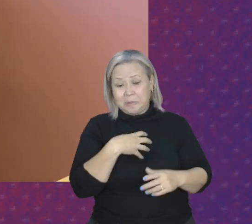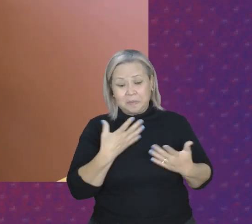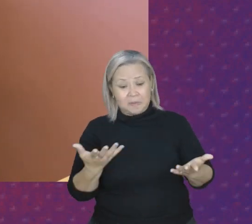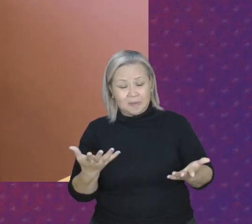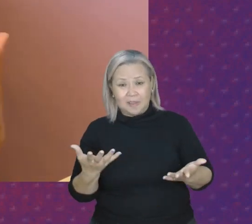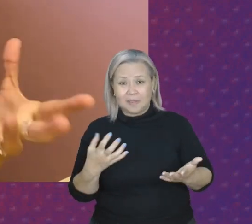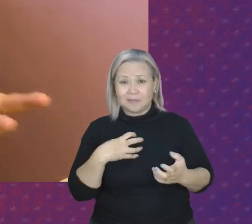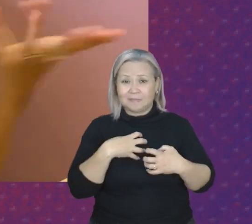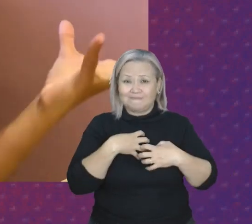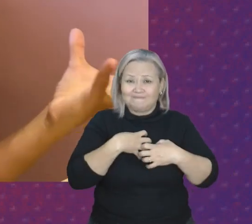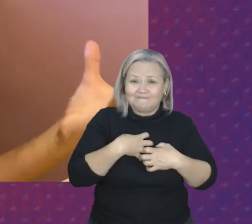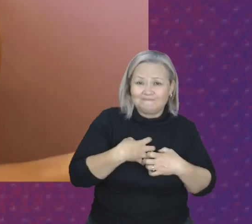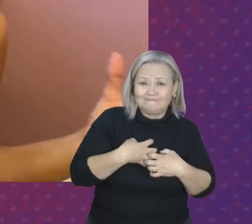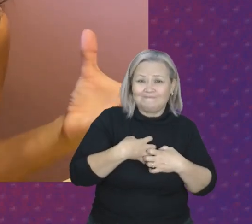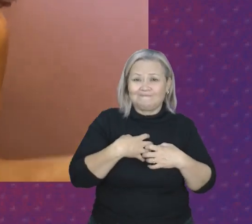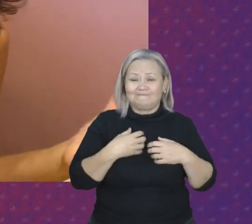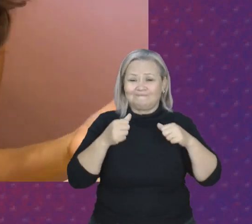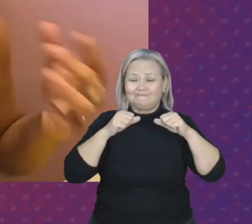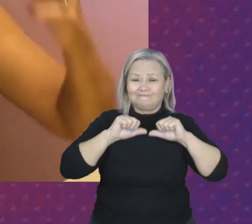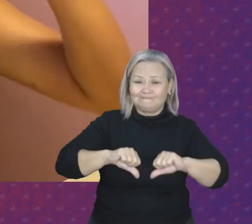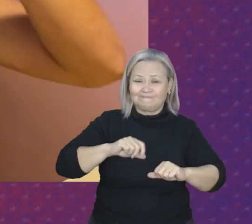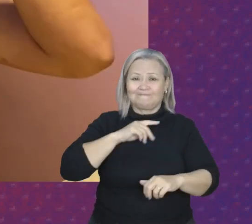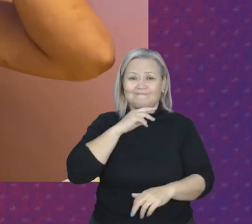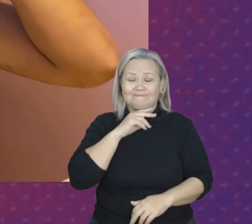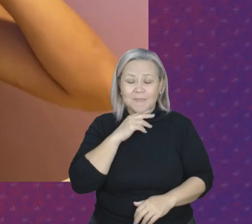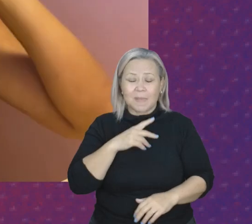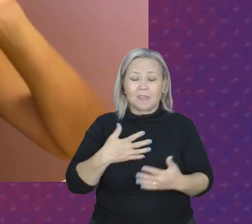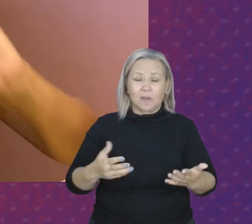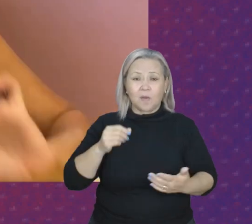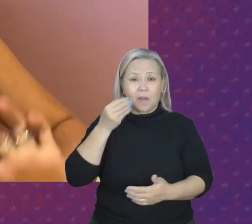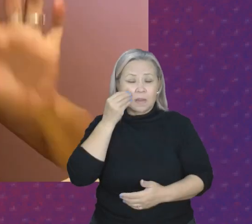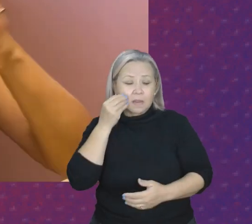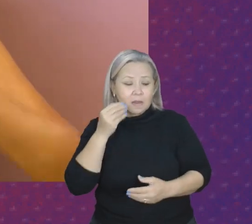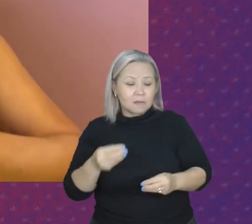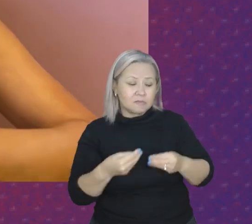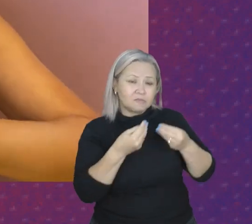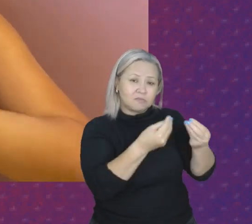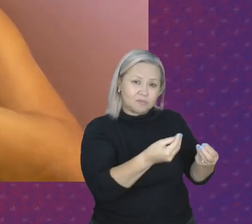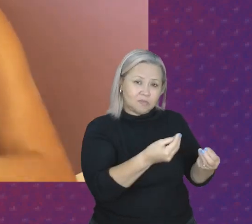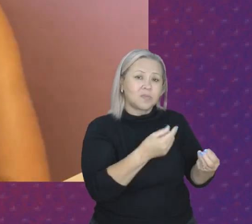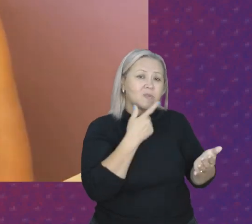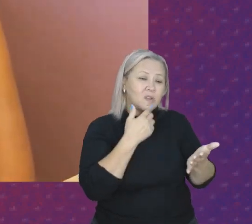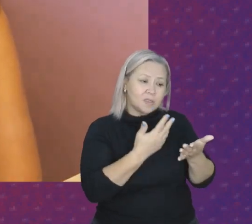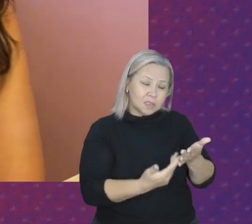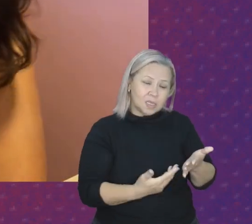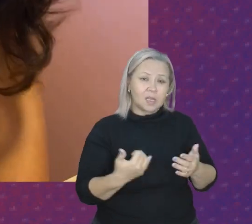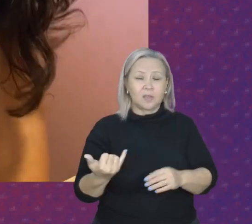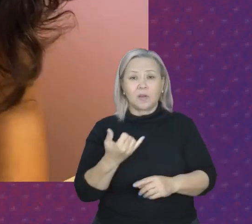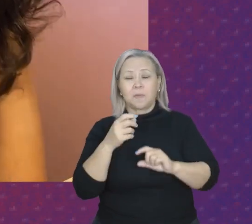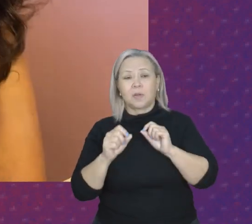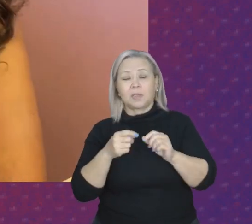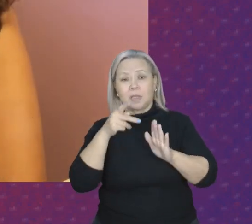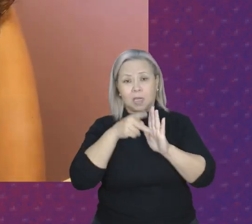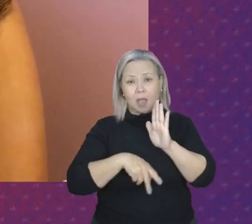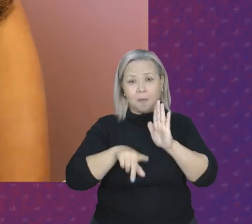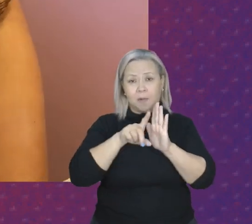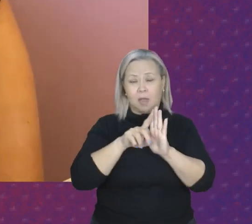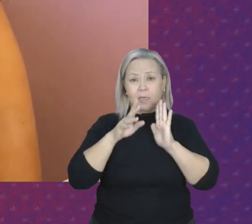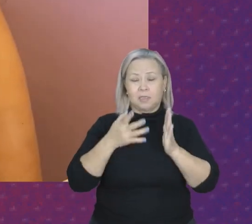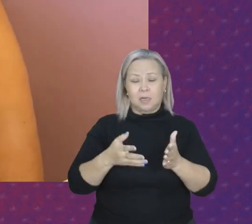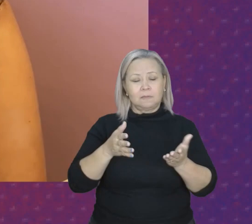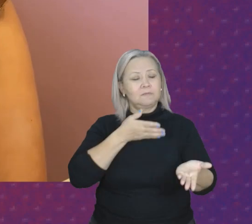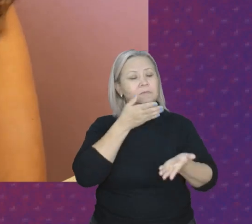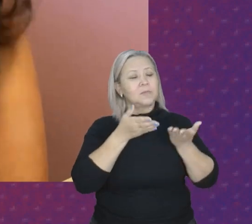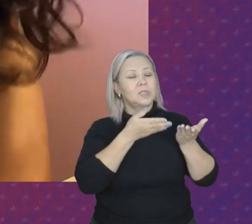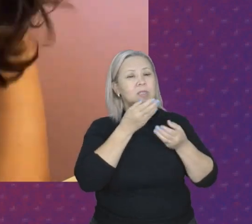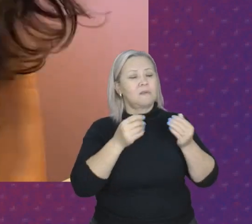super, né, ruins quando a gente tenta fazer a doação de sangue, que por isso era importante que naquele projeto de lei se tratava